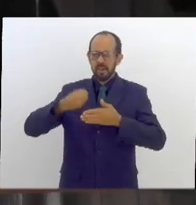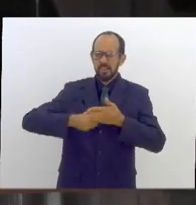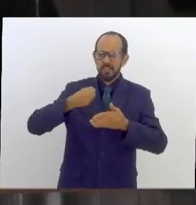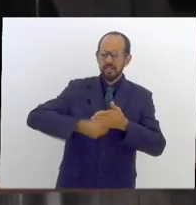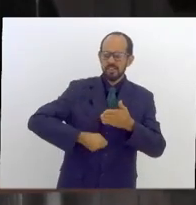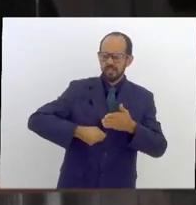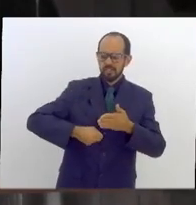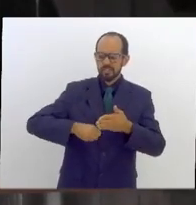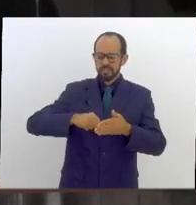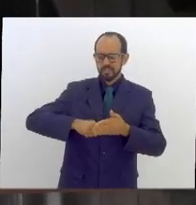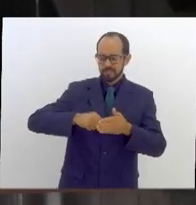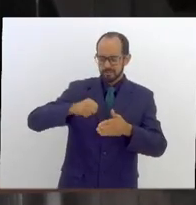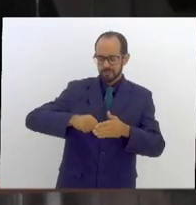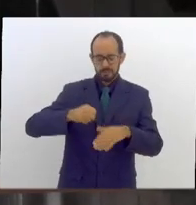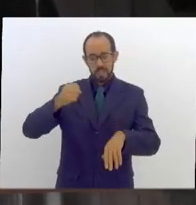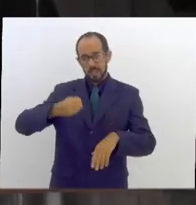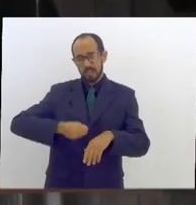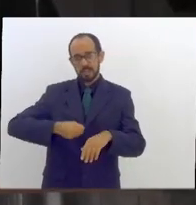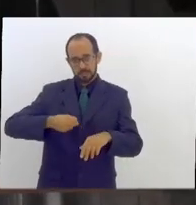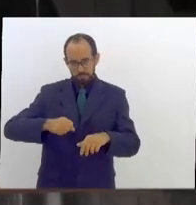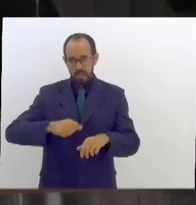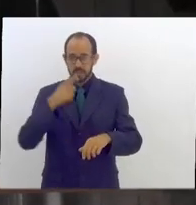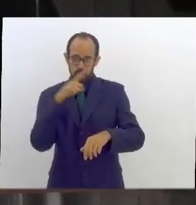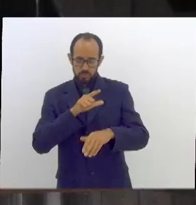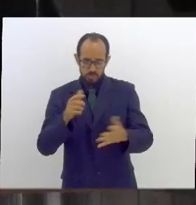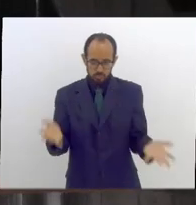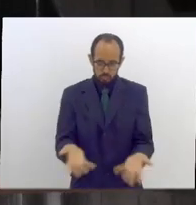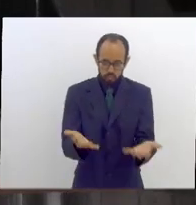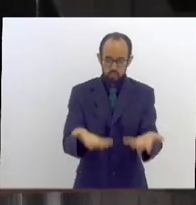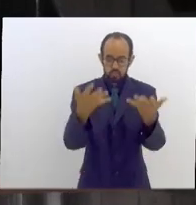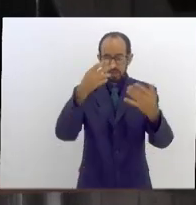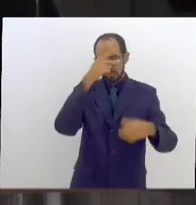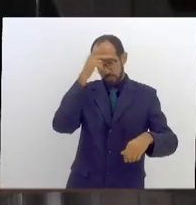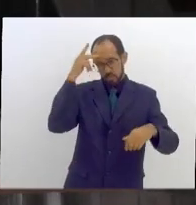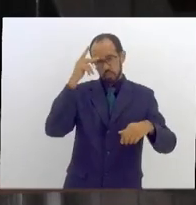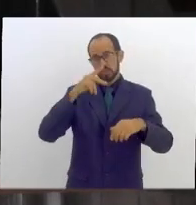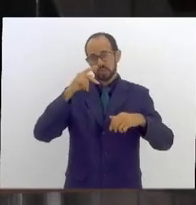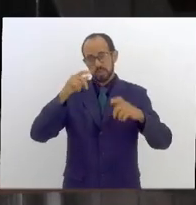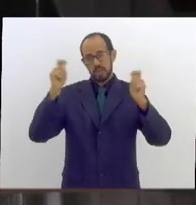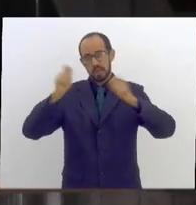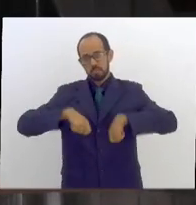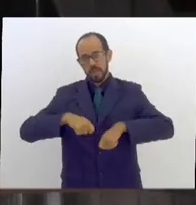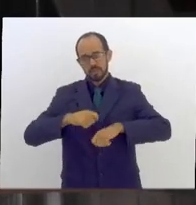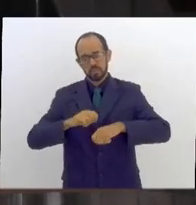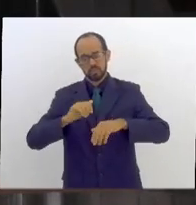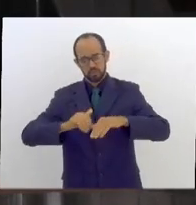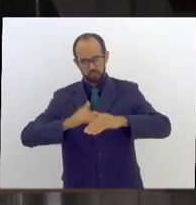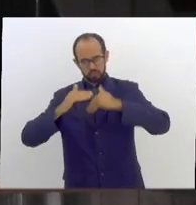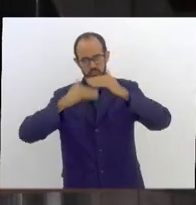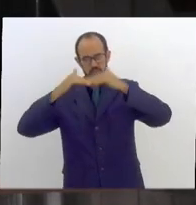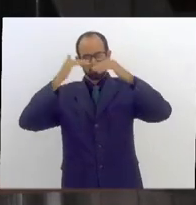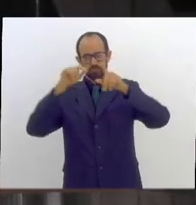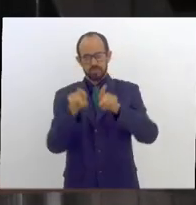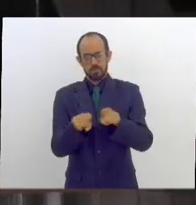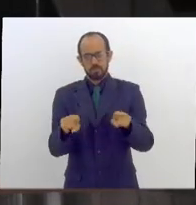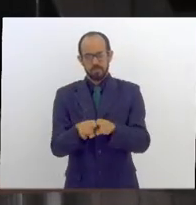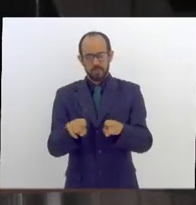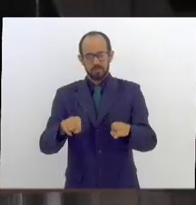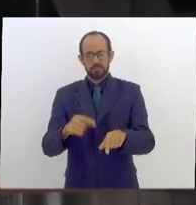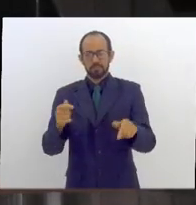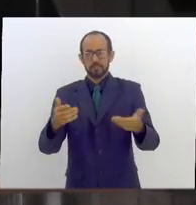ousem levantar voo. Agora, nesta Casa de Leis, alerge sem prepotência, mas com muita